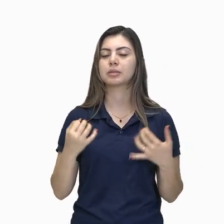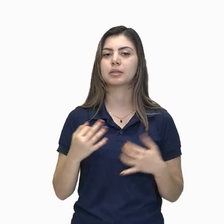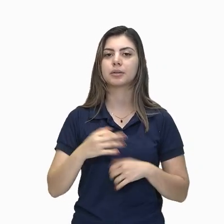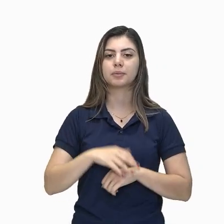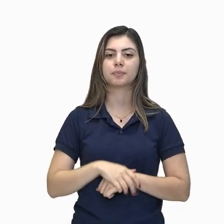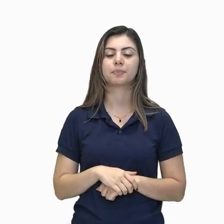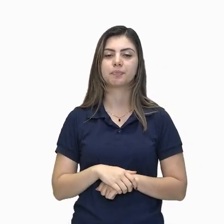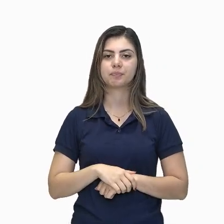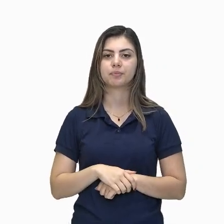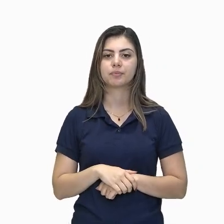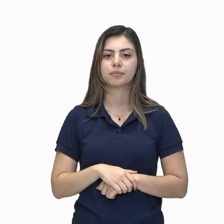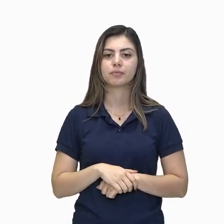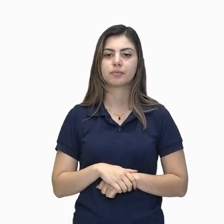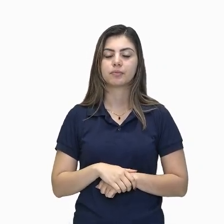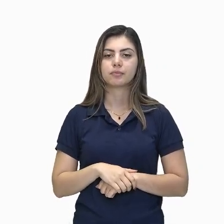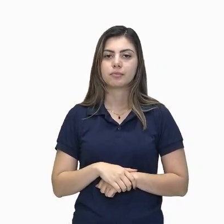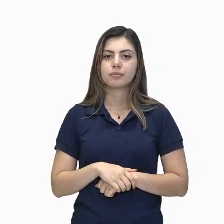uma